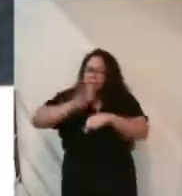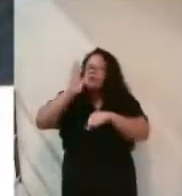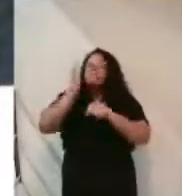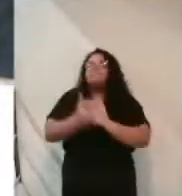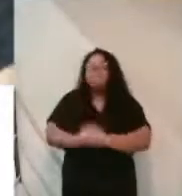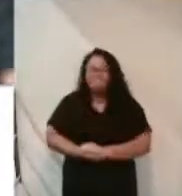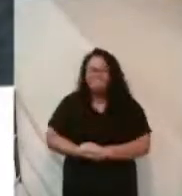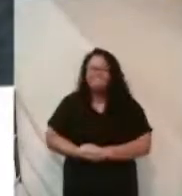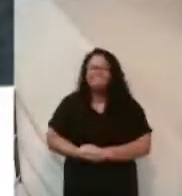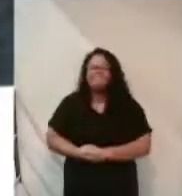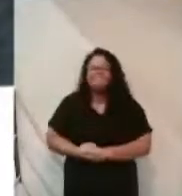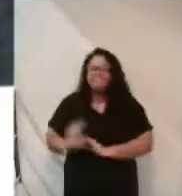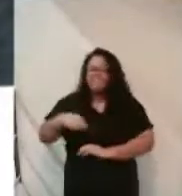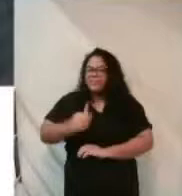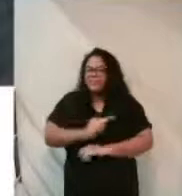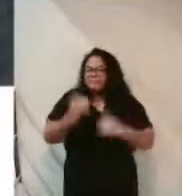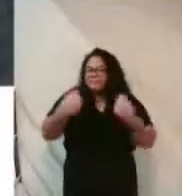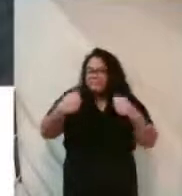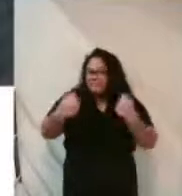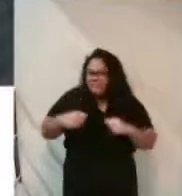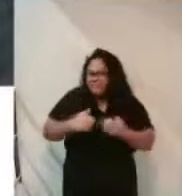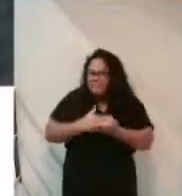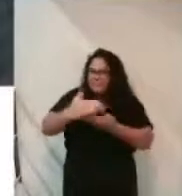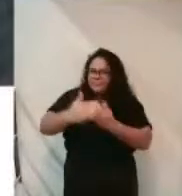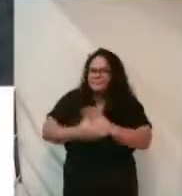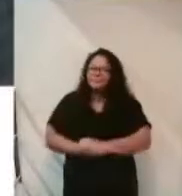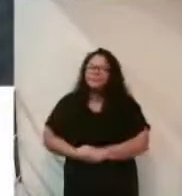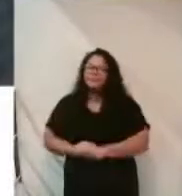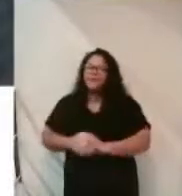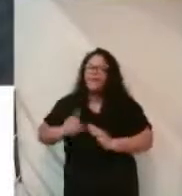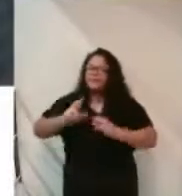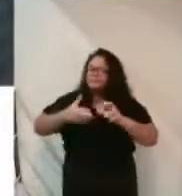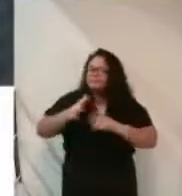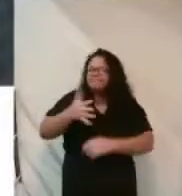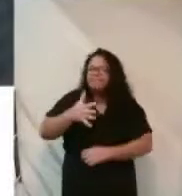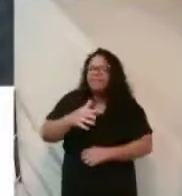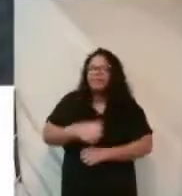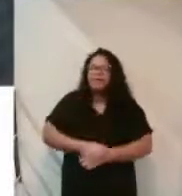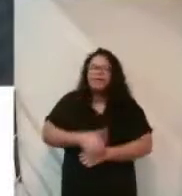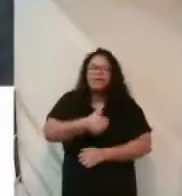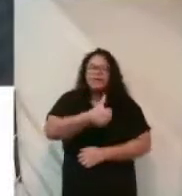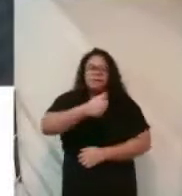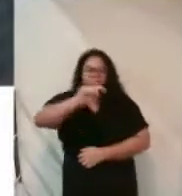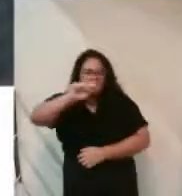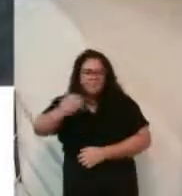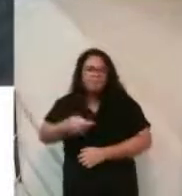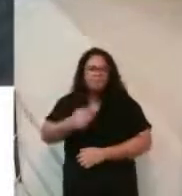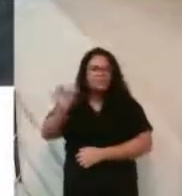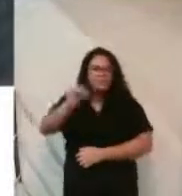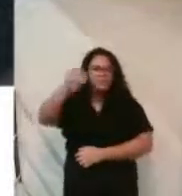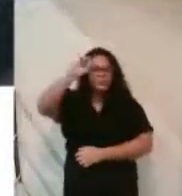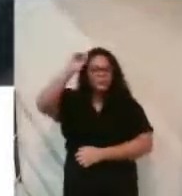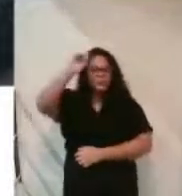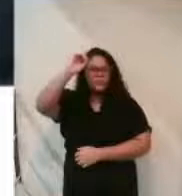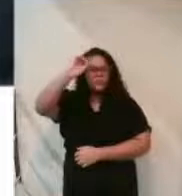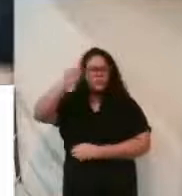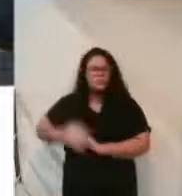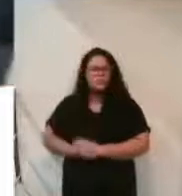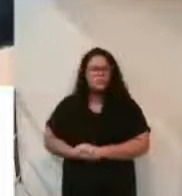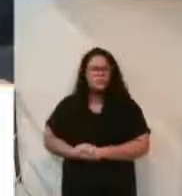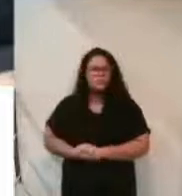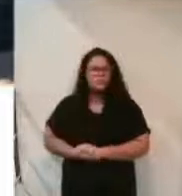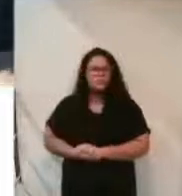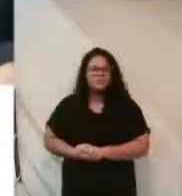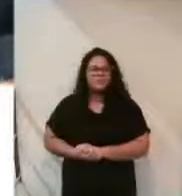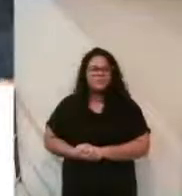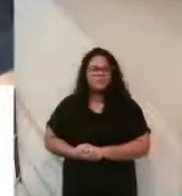Nós vamos ter que passar para reciclagem de mais de 1.000 toneladas dia, doutor Disseu. Então, isso significa um